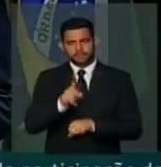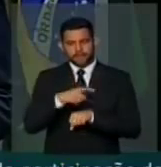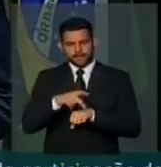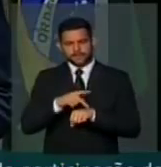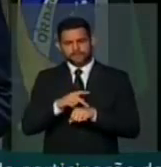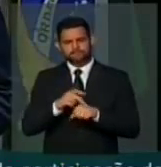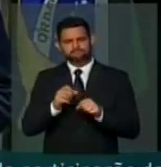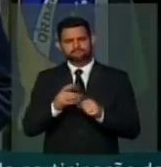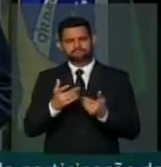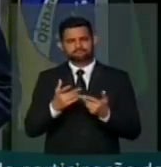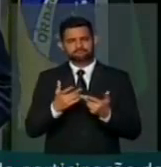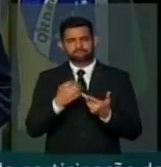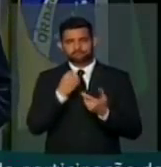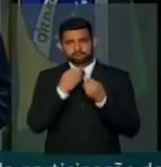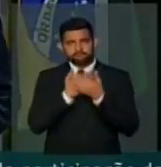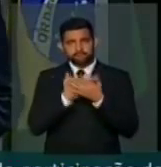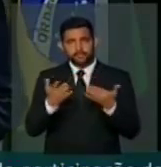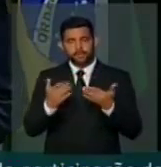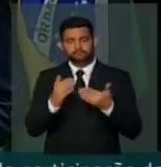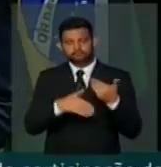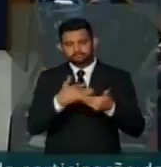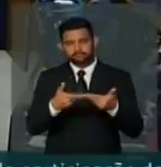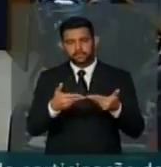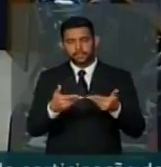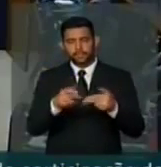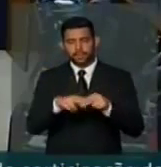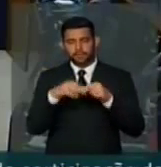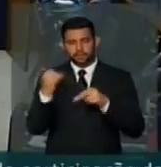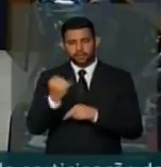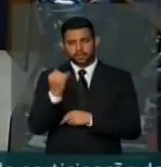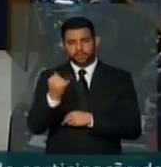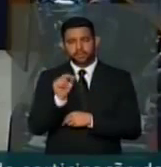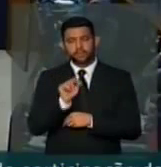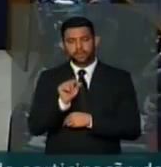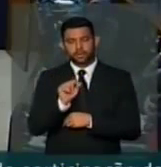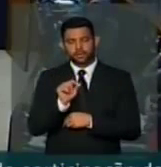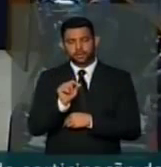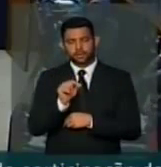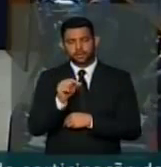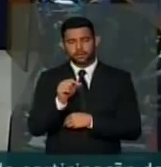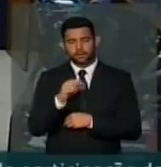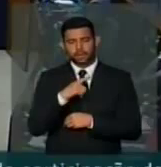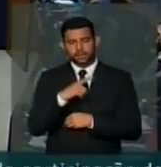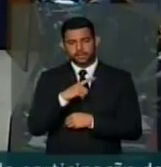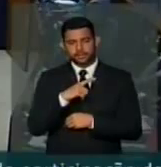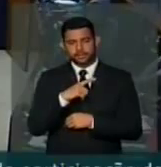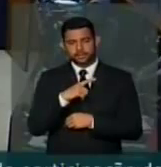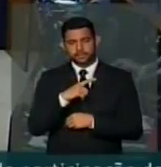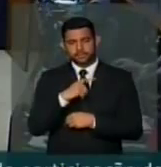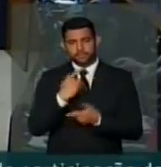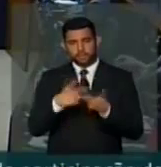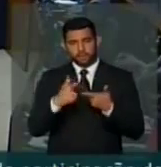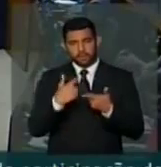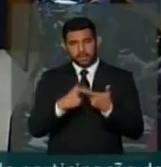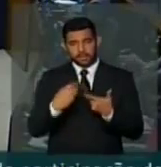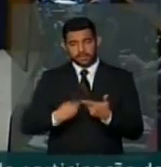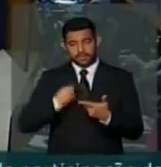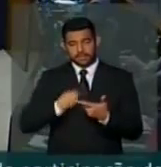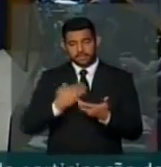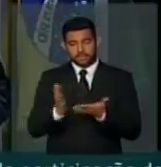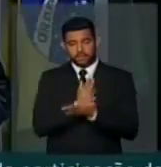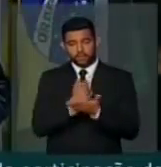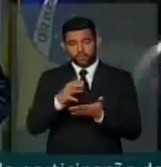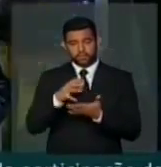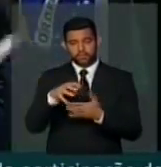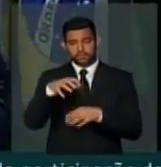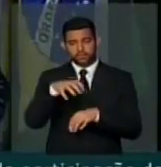que realmente tem razão, em parte, é que estes conflitos que existem em outros